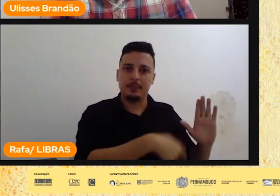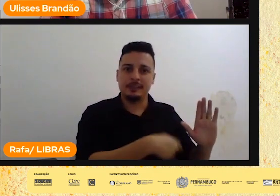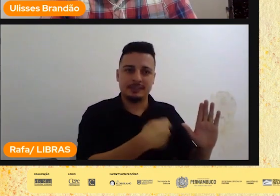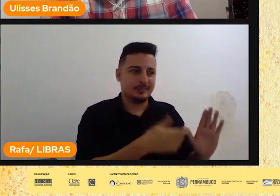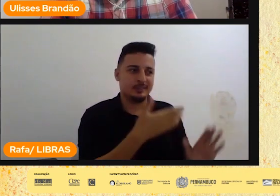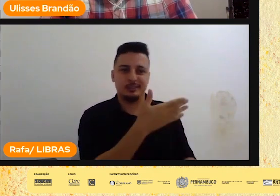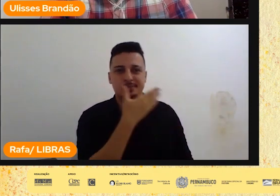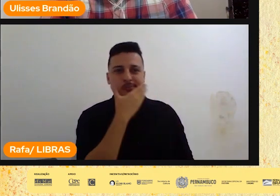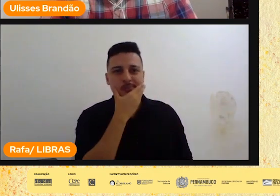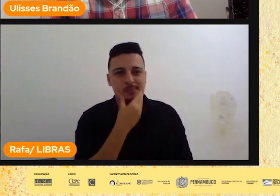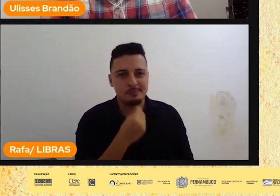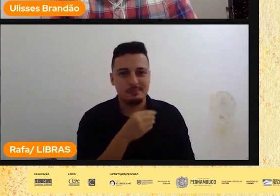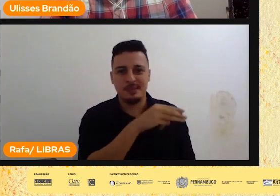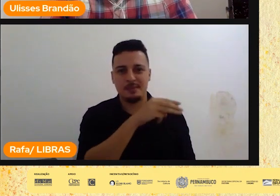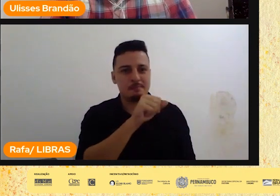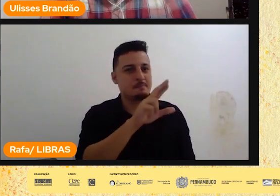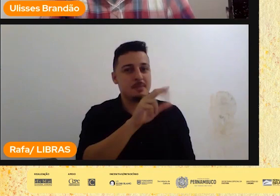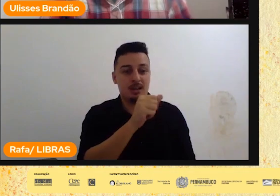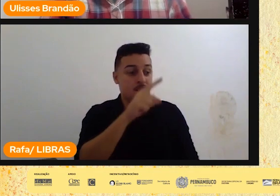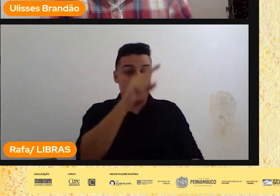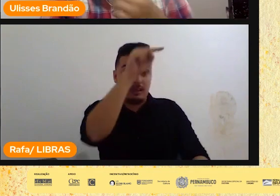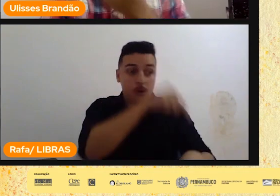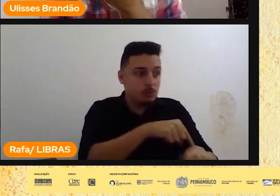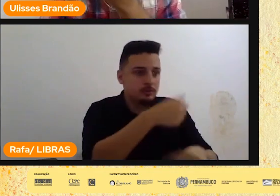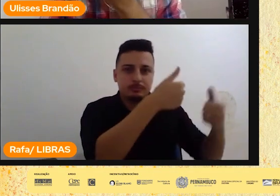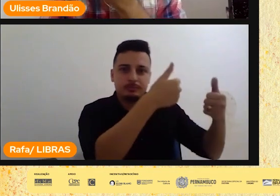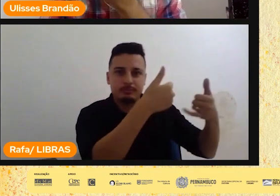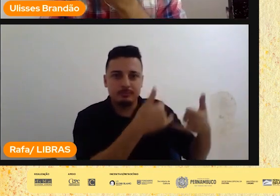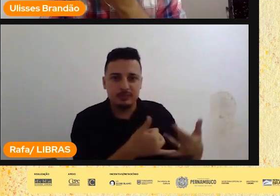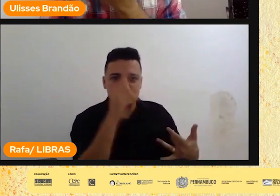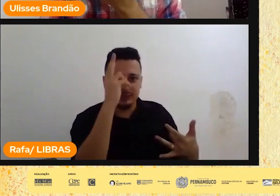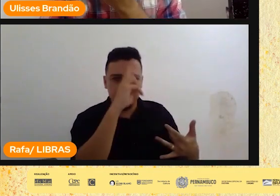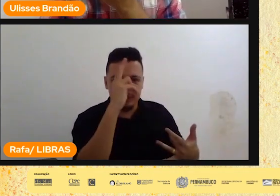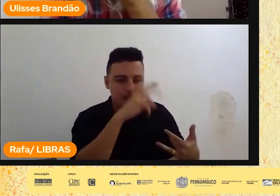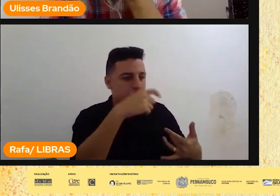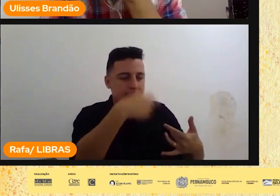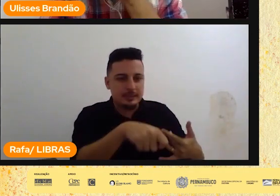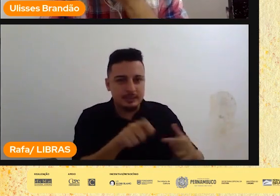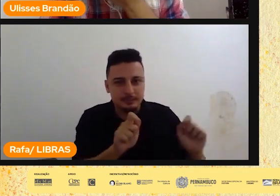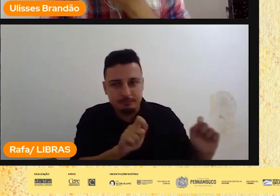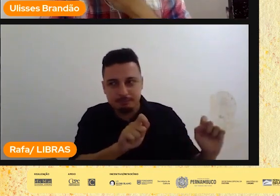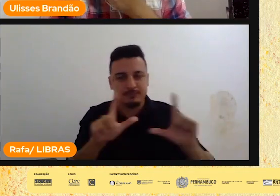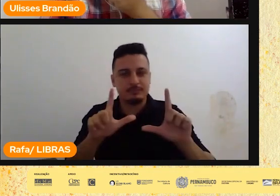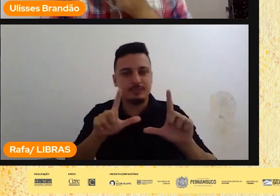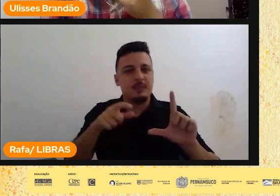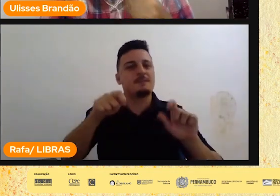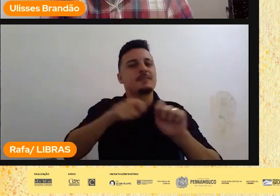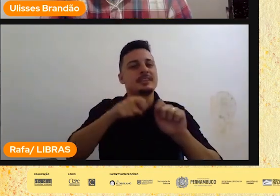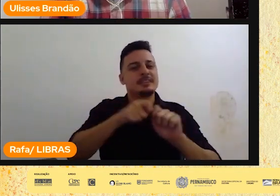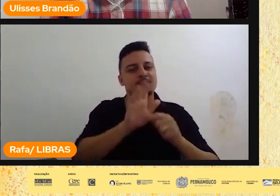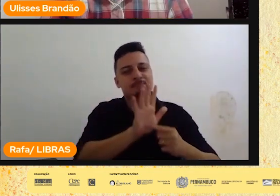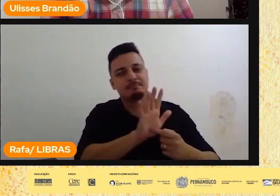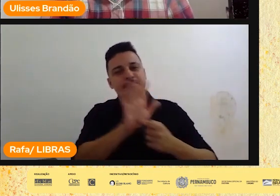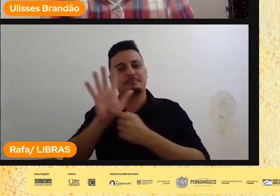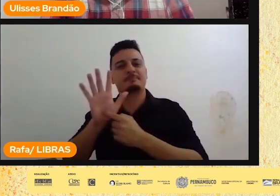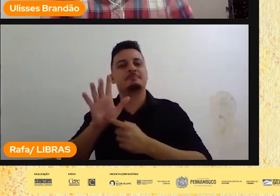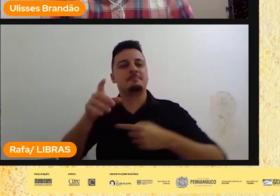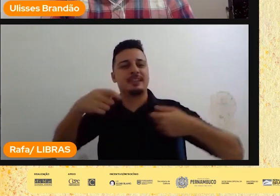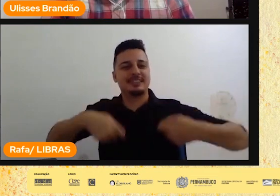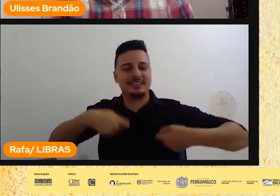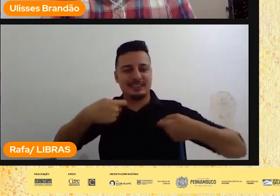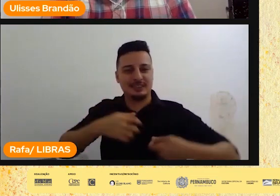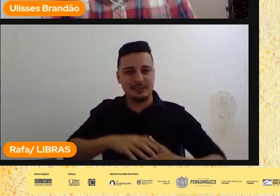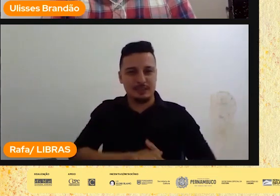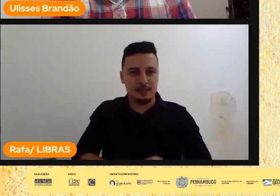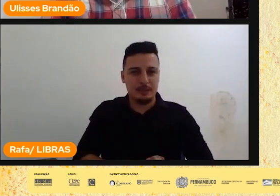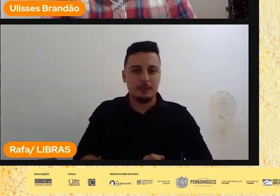Marão está dizendo para eles naquele momento, daquela história, eles têm que animar aquela cena e não se importar, às vezes, com o restante da história. O Bizarros